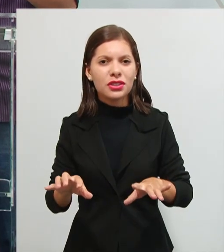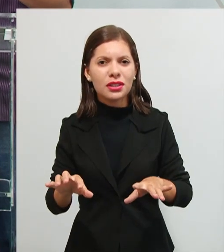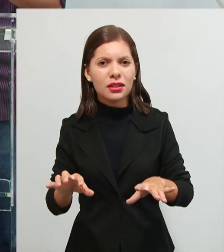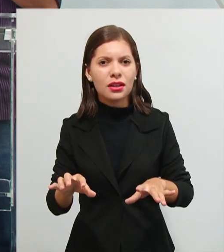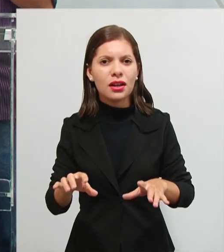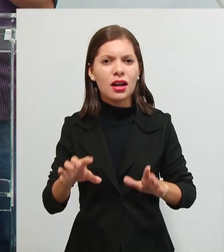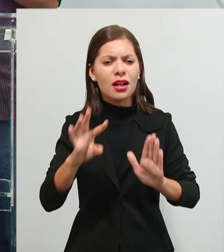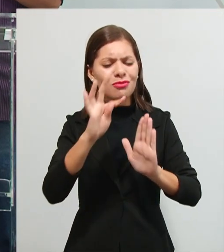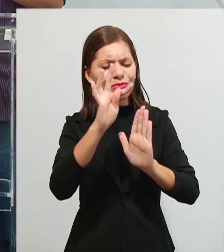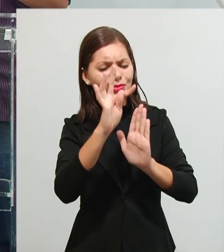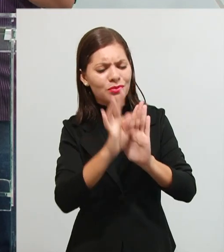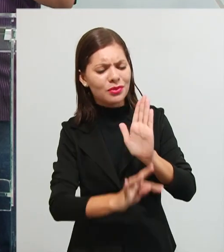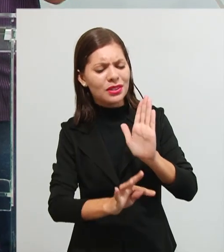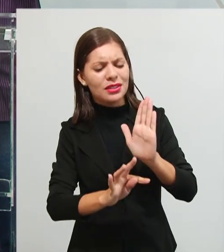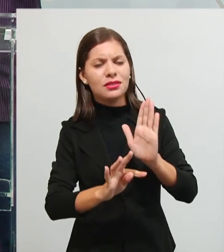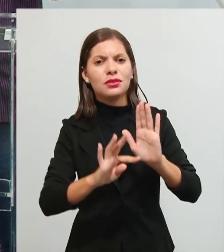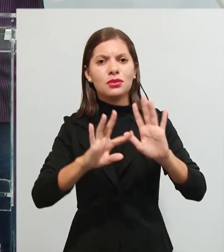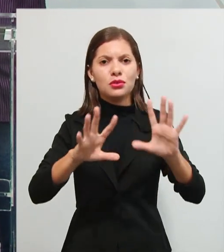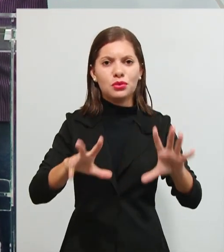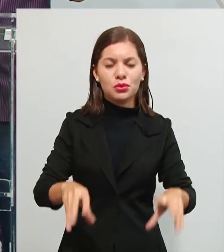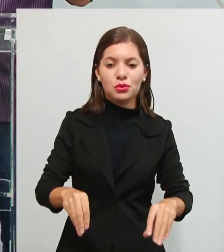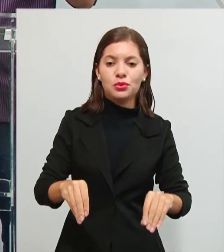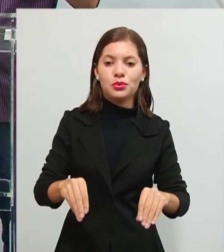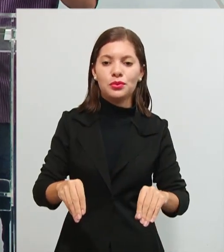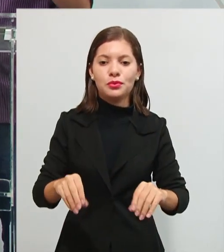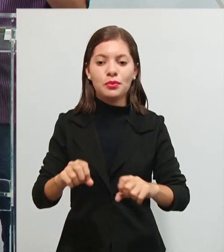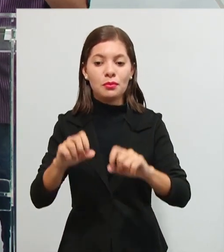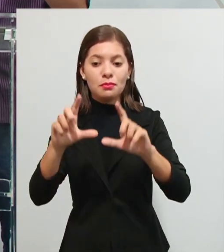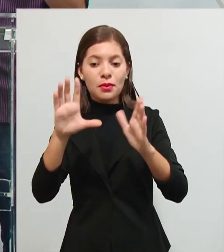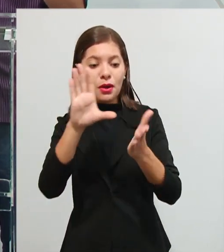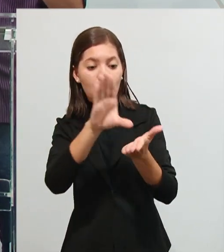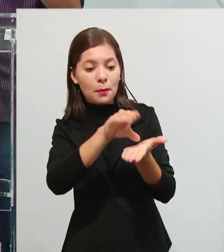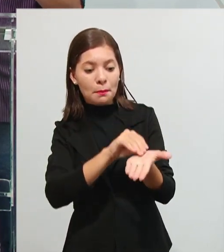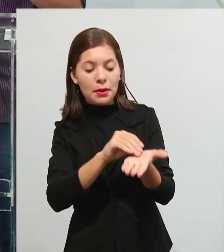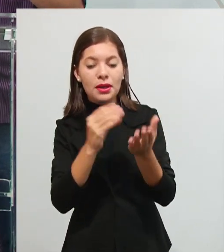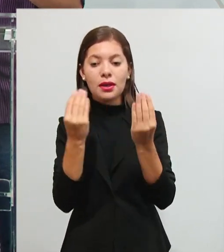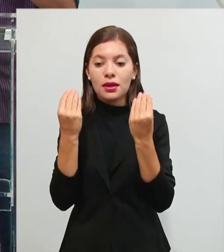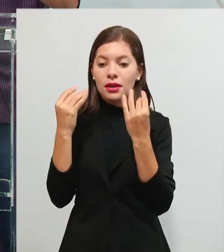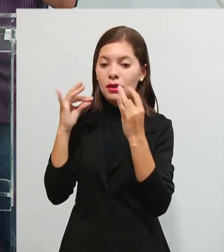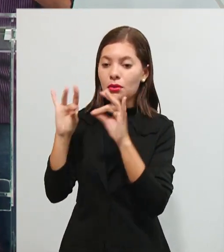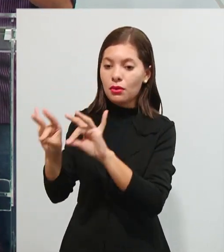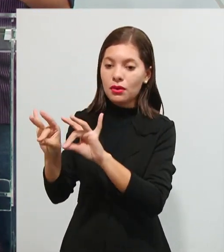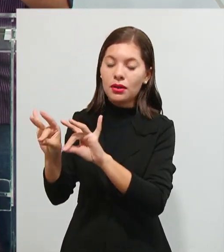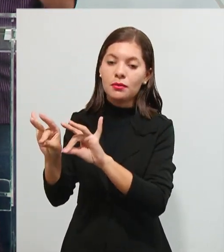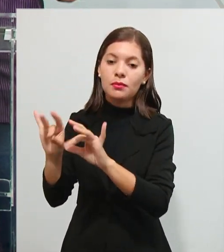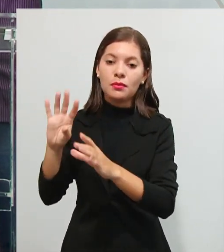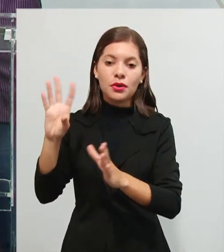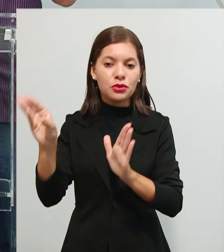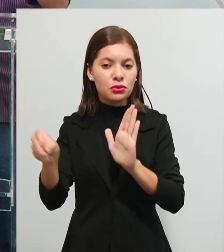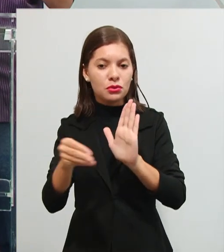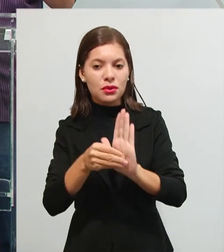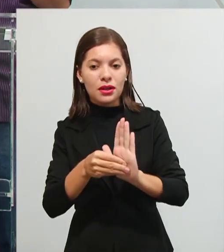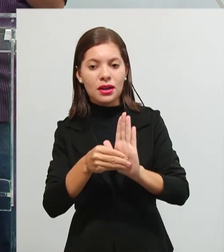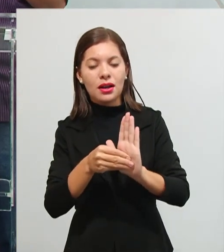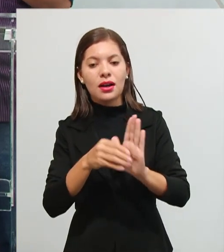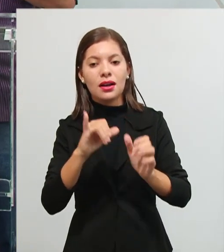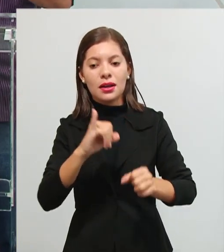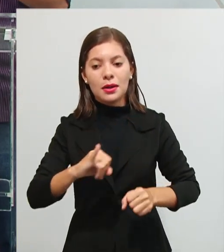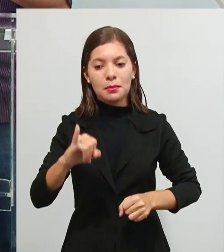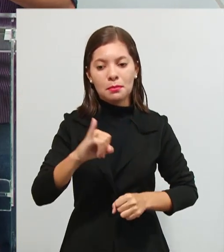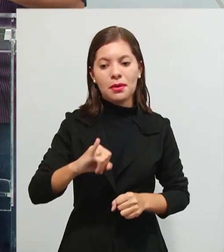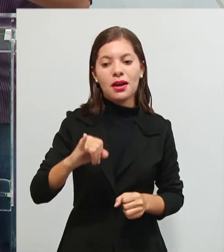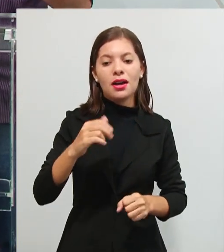texto. Se você já tiver com ele no Word, copia e cola. Pode inserir imagem, inserir vídeo, mas você vai produzir